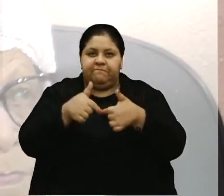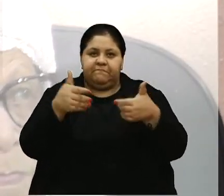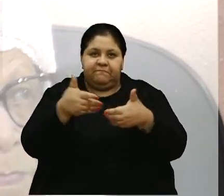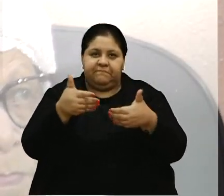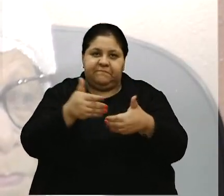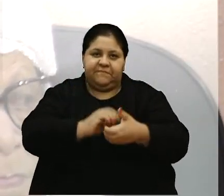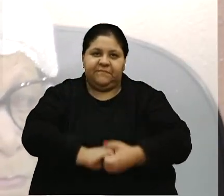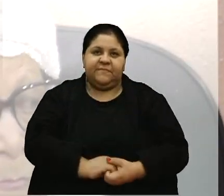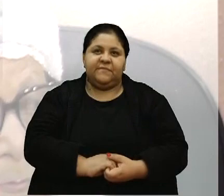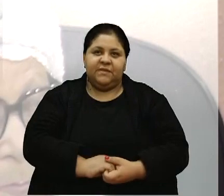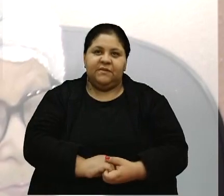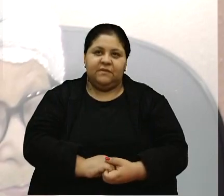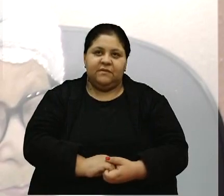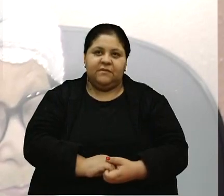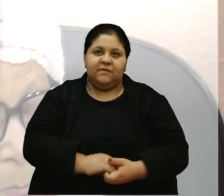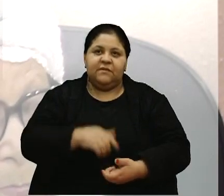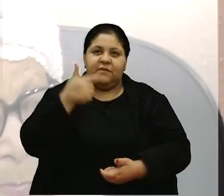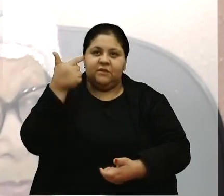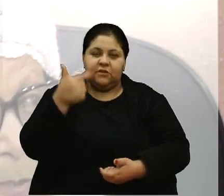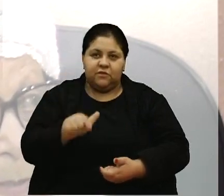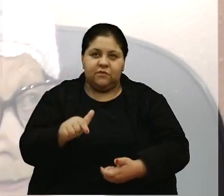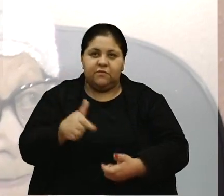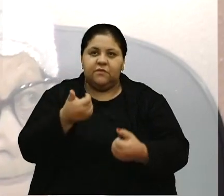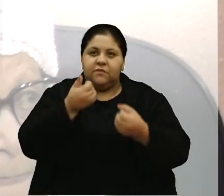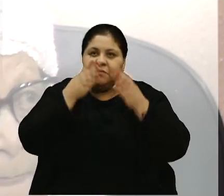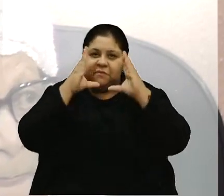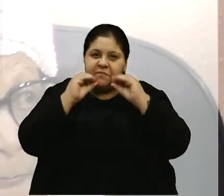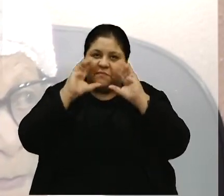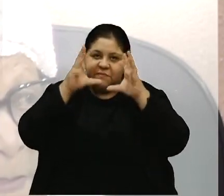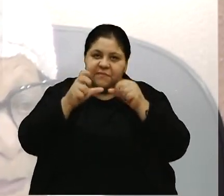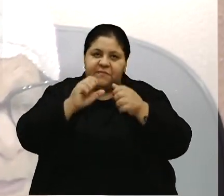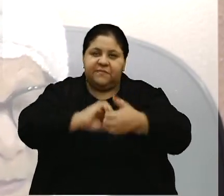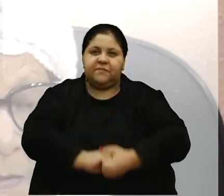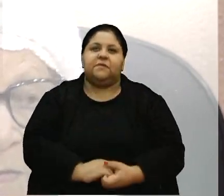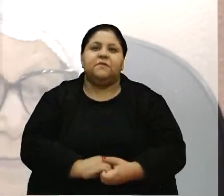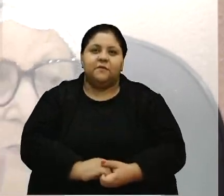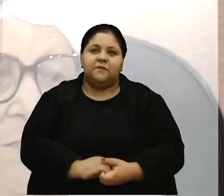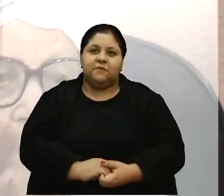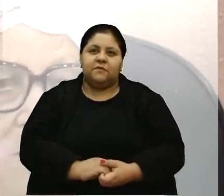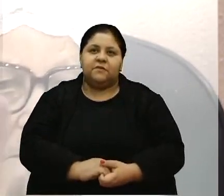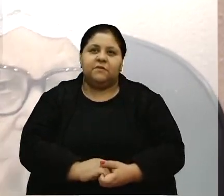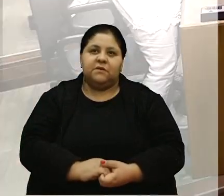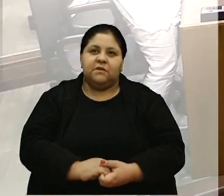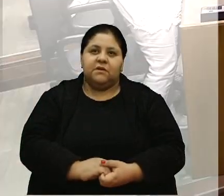da presente sessão solene. Mais uma vez, muito boa noite a todos.